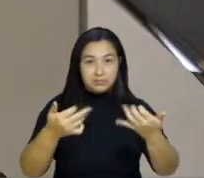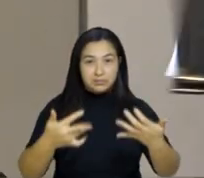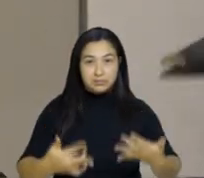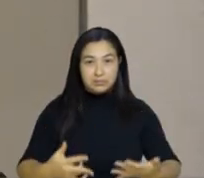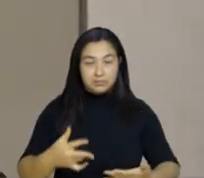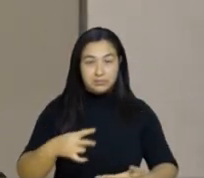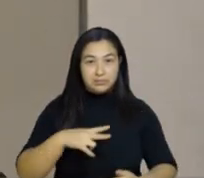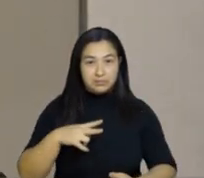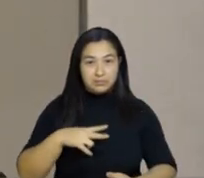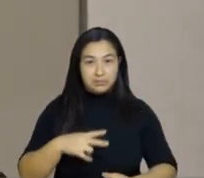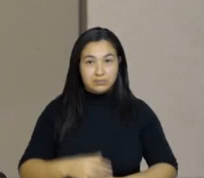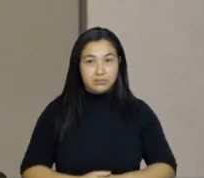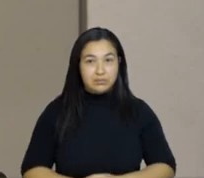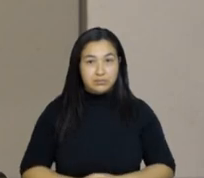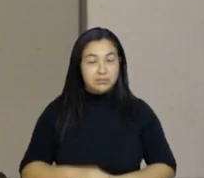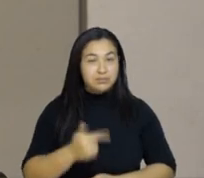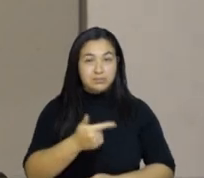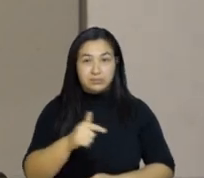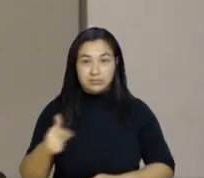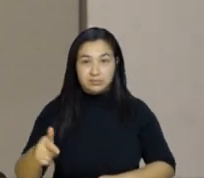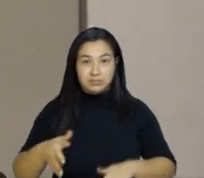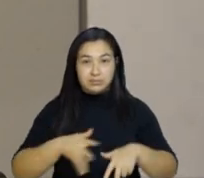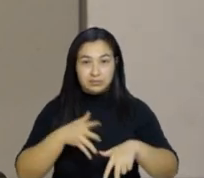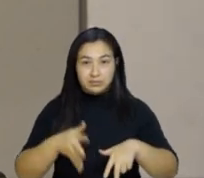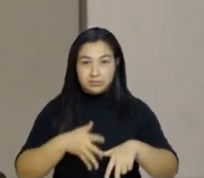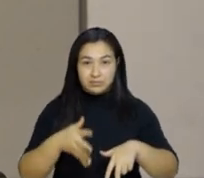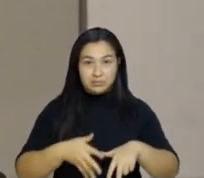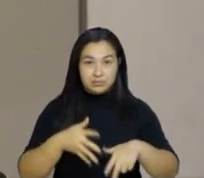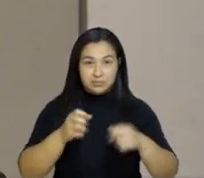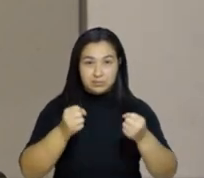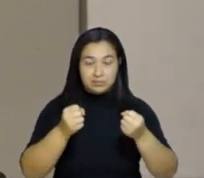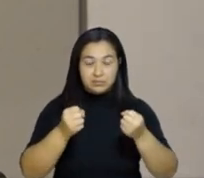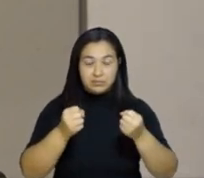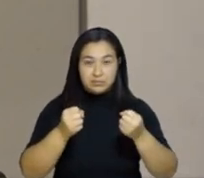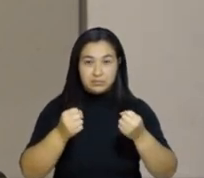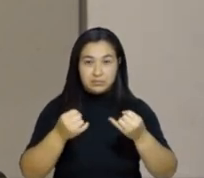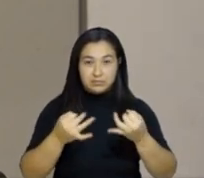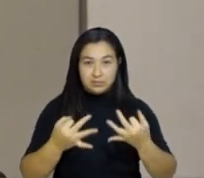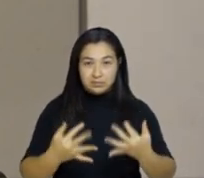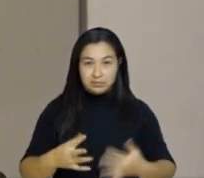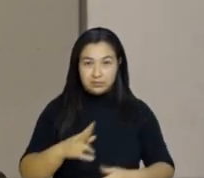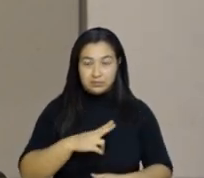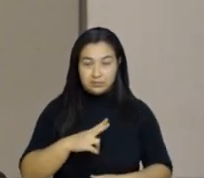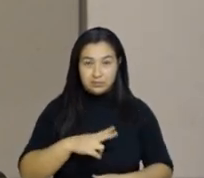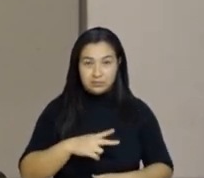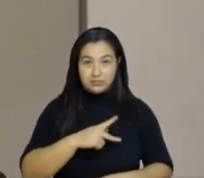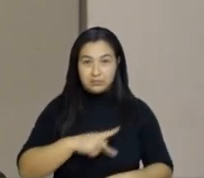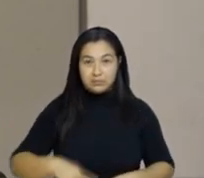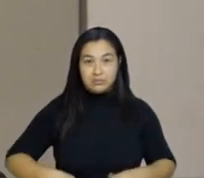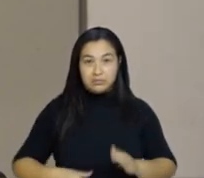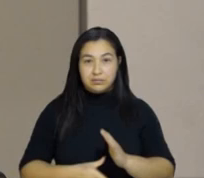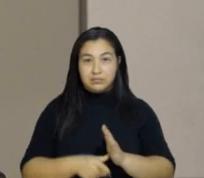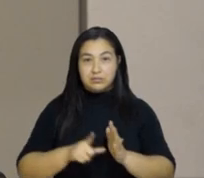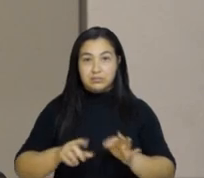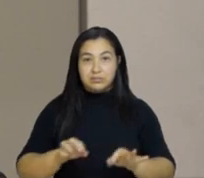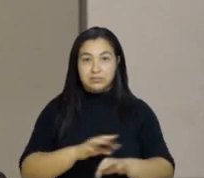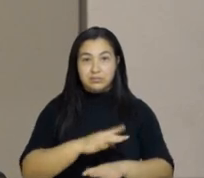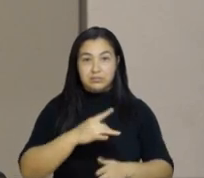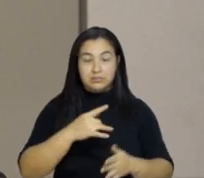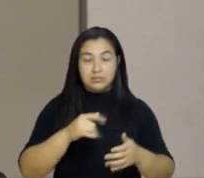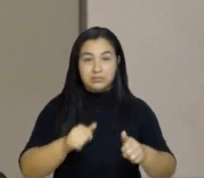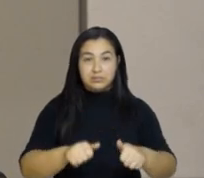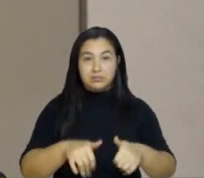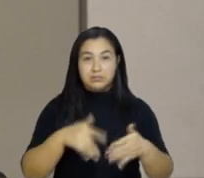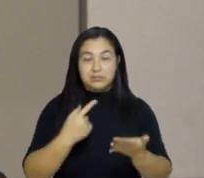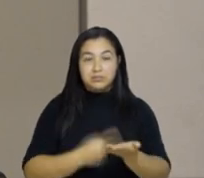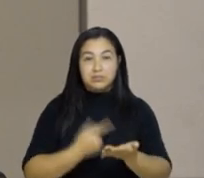Não havendo oradores inscritos em explicações pessoais, esta presidência, antes de encerrar a sessão,